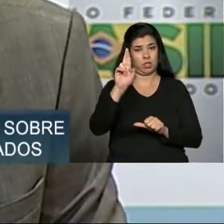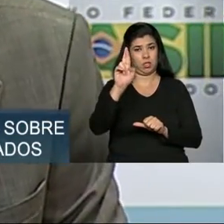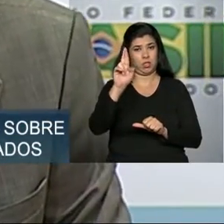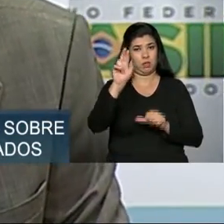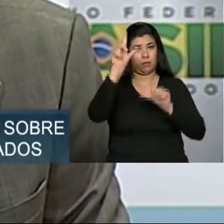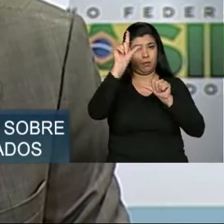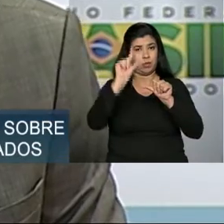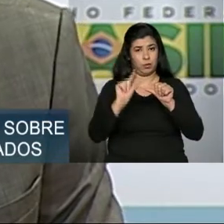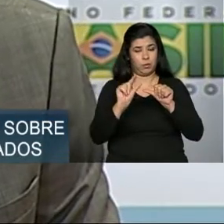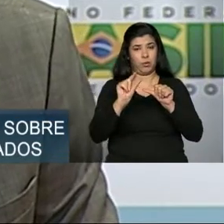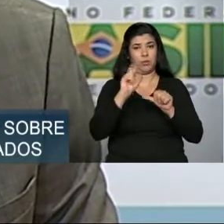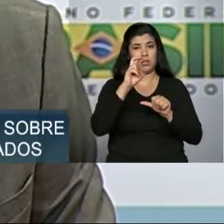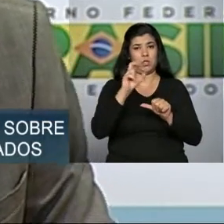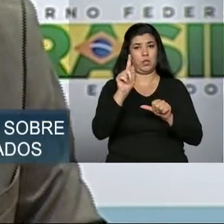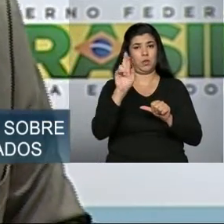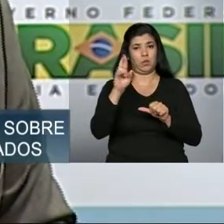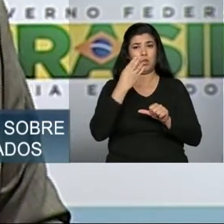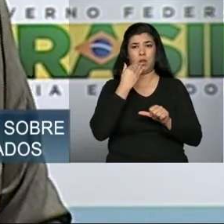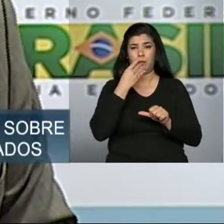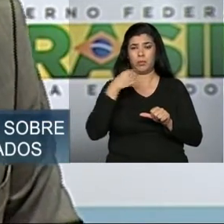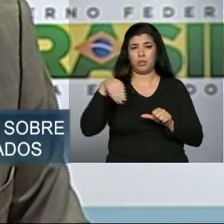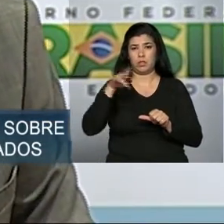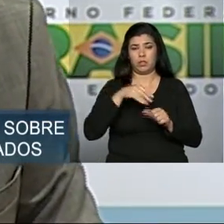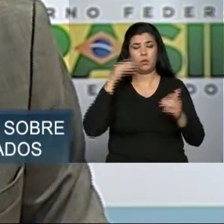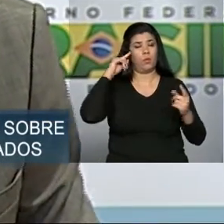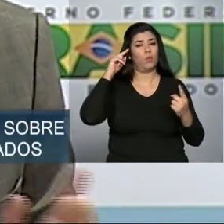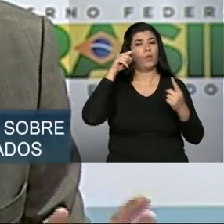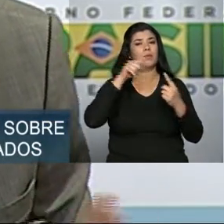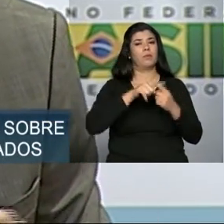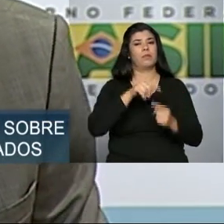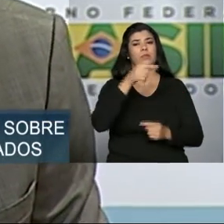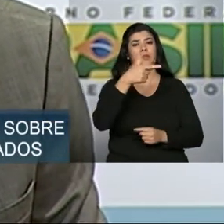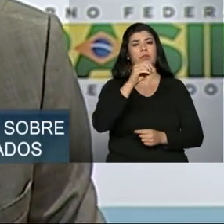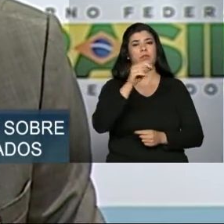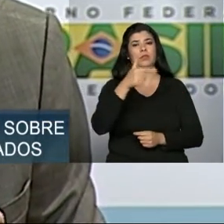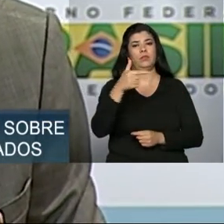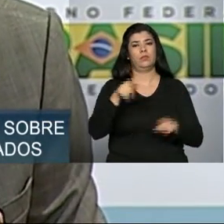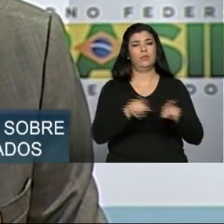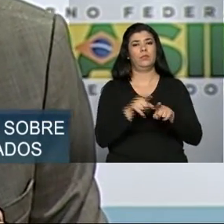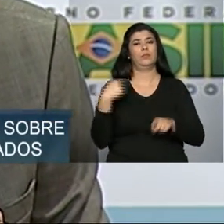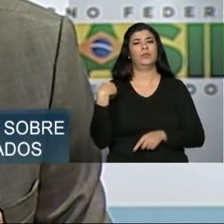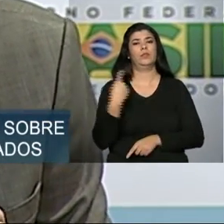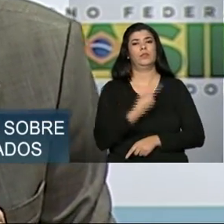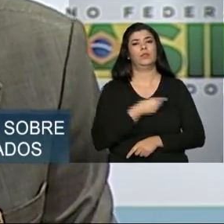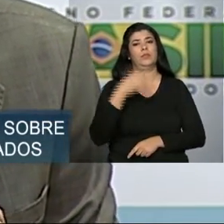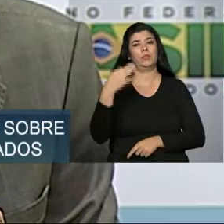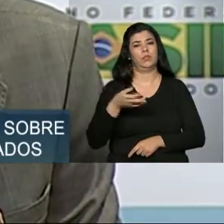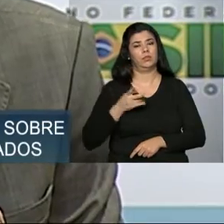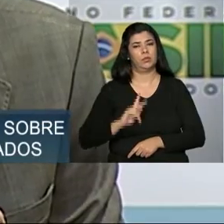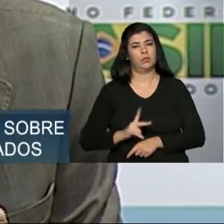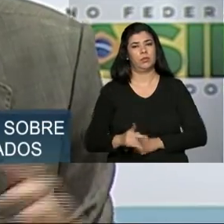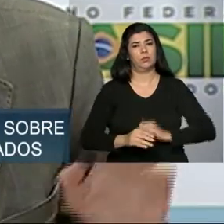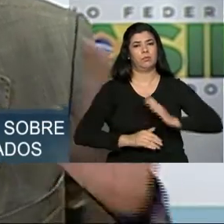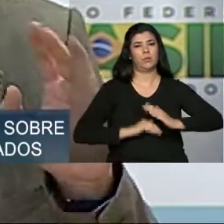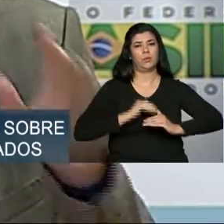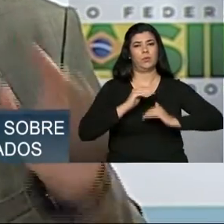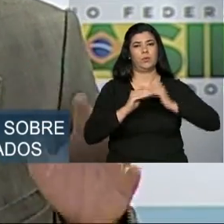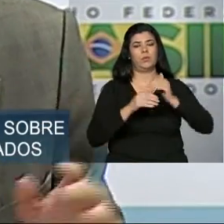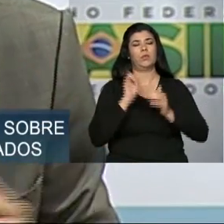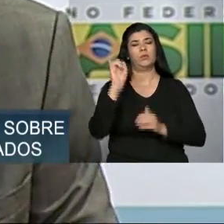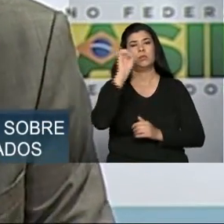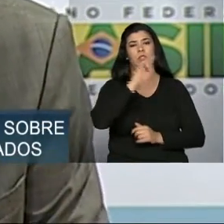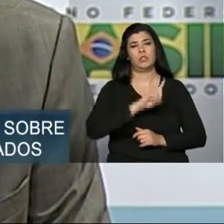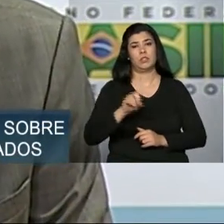a 5, que é a nossa meta em 2022. E nós, com certeza, vamos conseguir fazer avanços muito importantes se